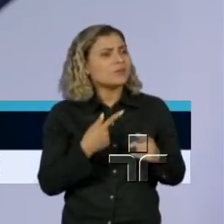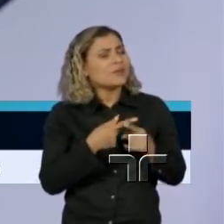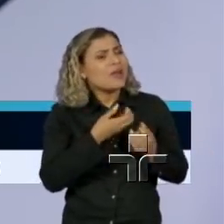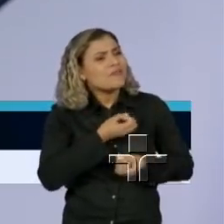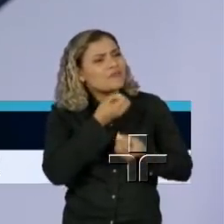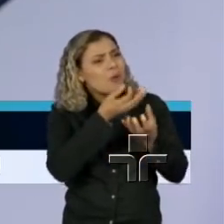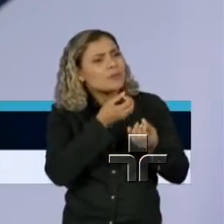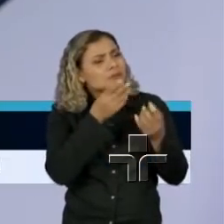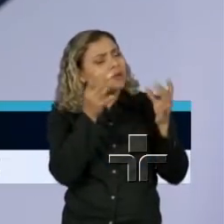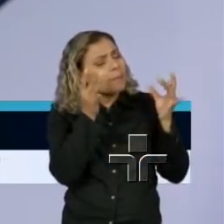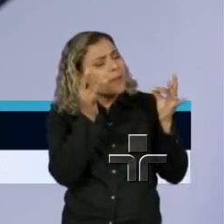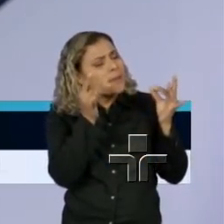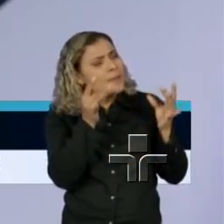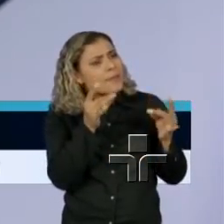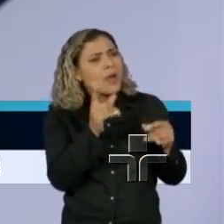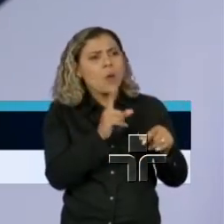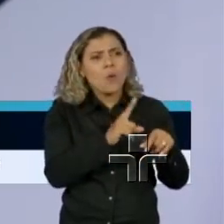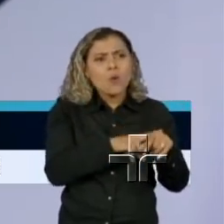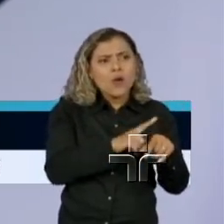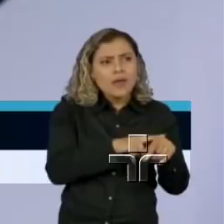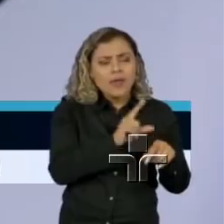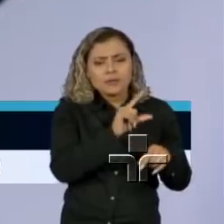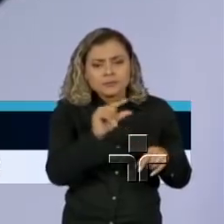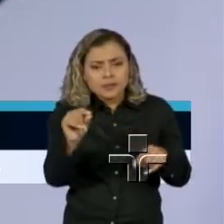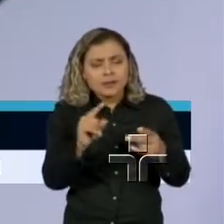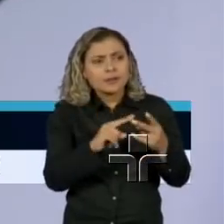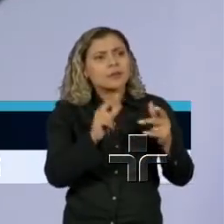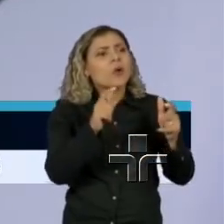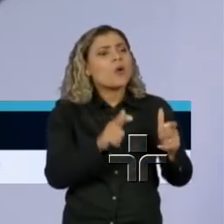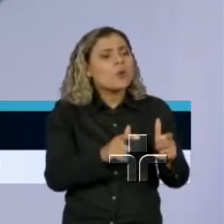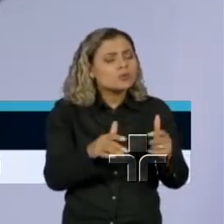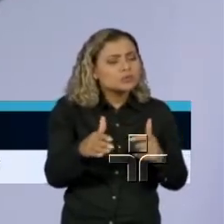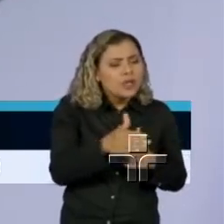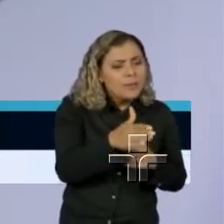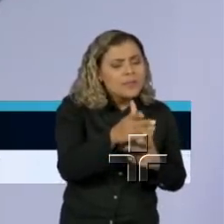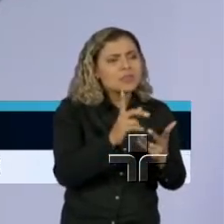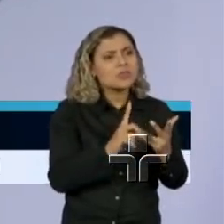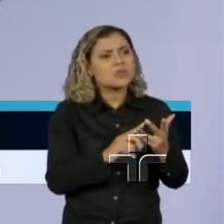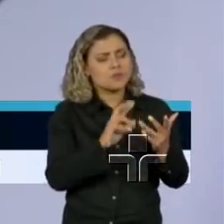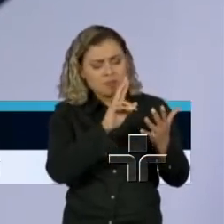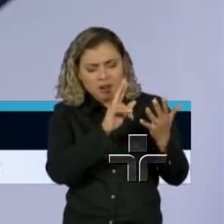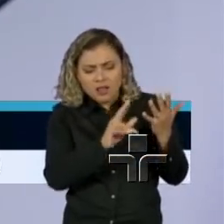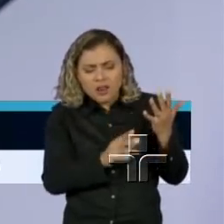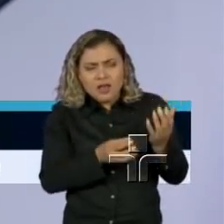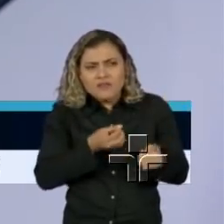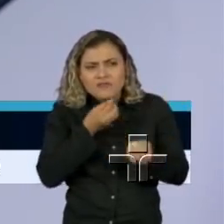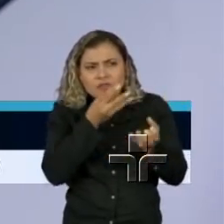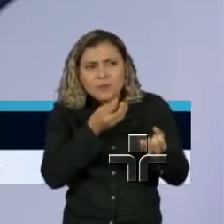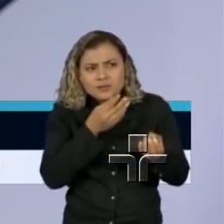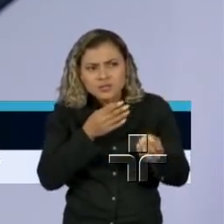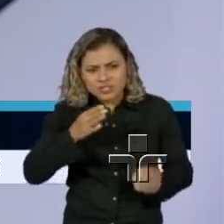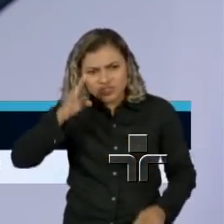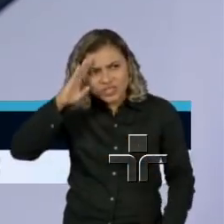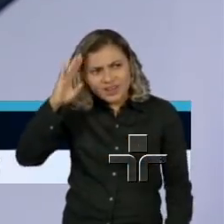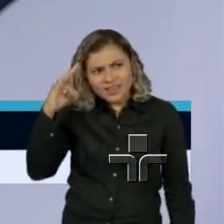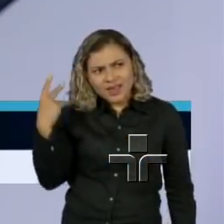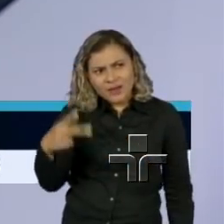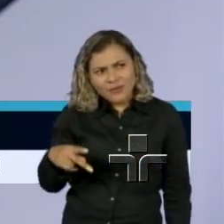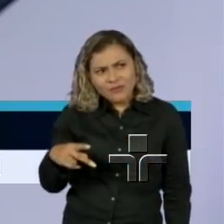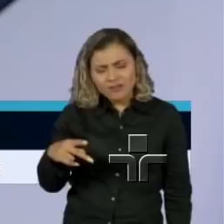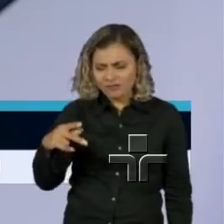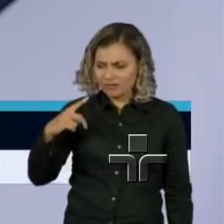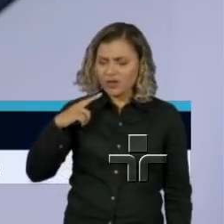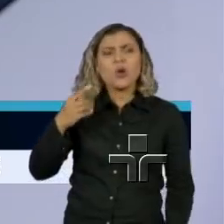tão detalhadas, do horário em que ia sair, por onde ia passar. É impossível que a segurança do general não